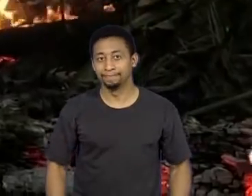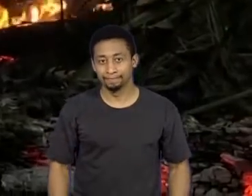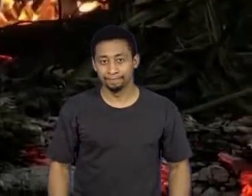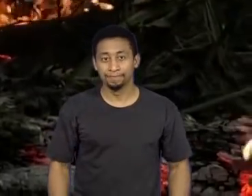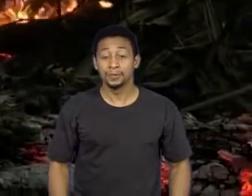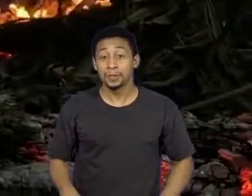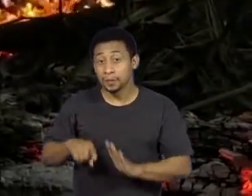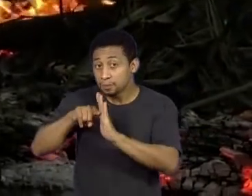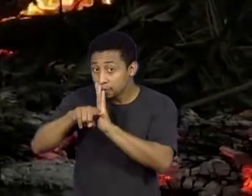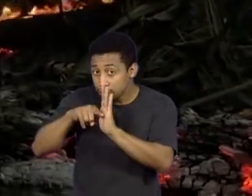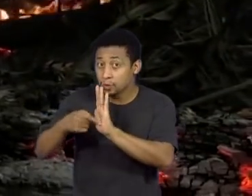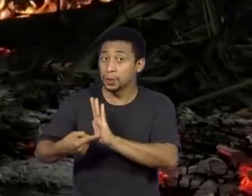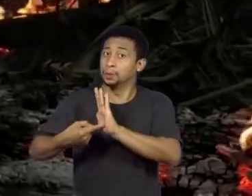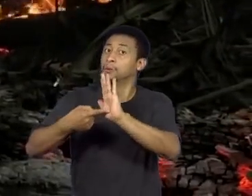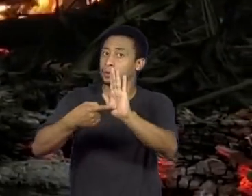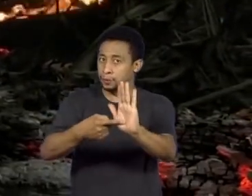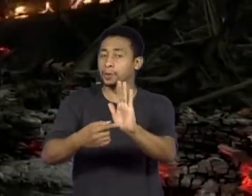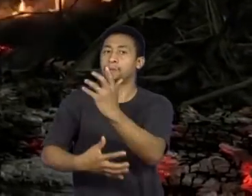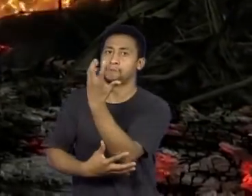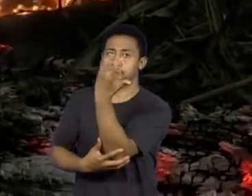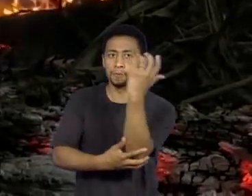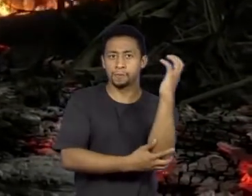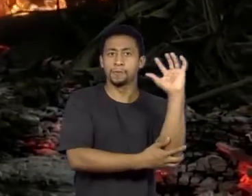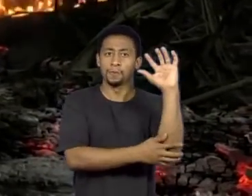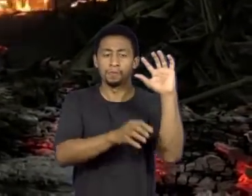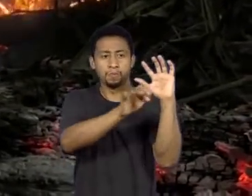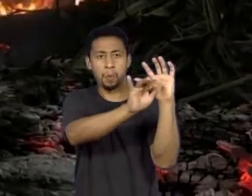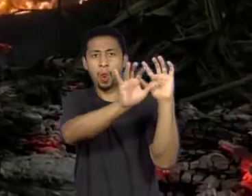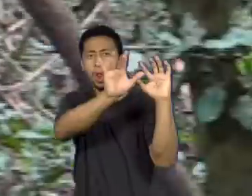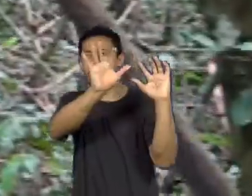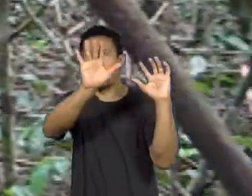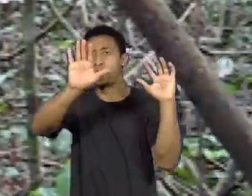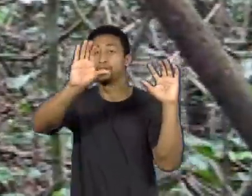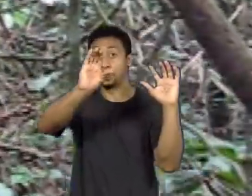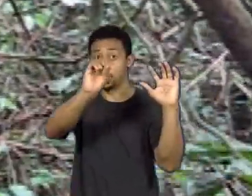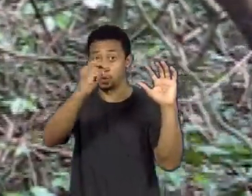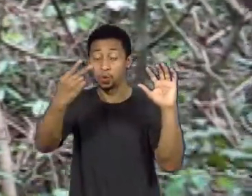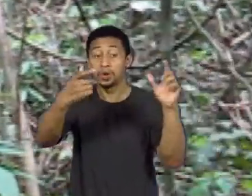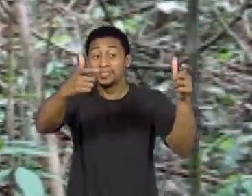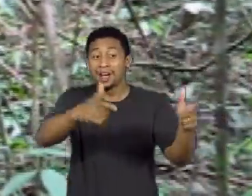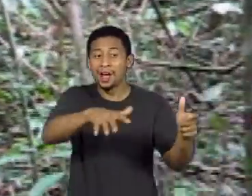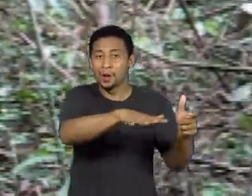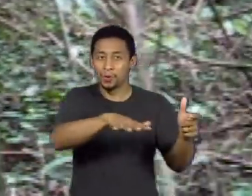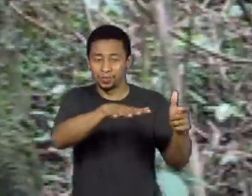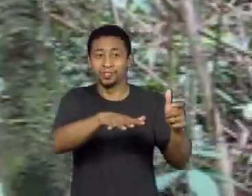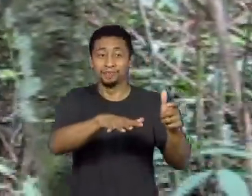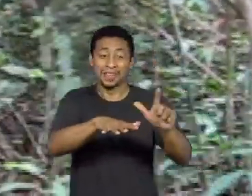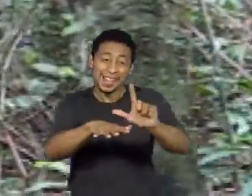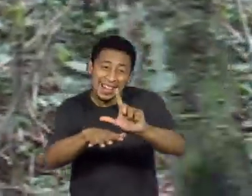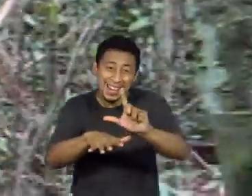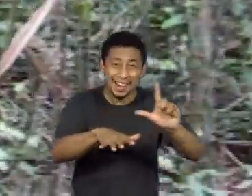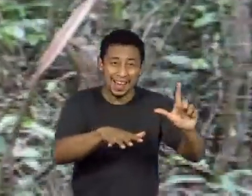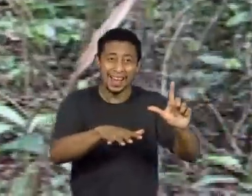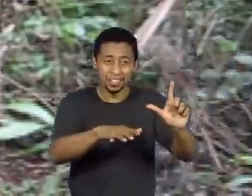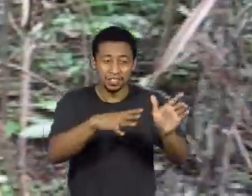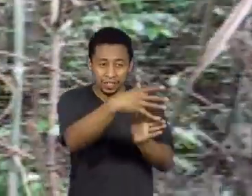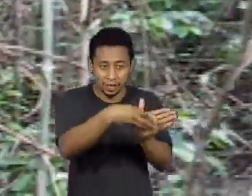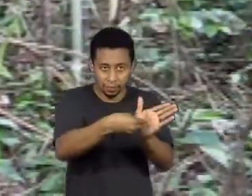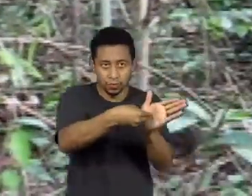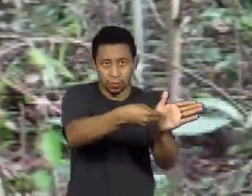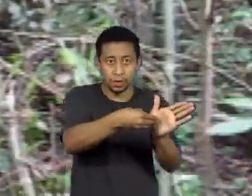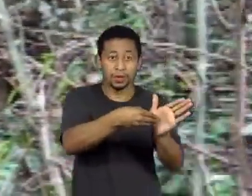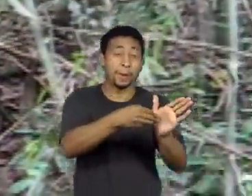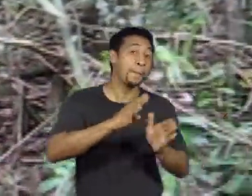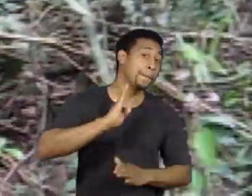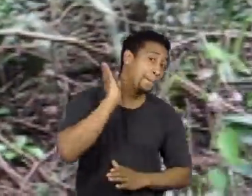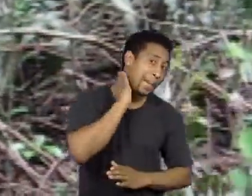Os pesquisadores confirmaram que a maior emissão de carbono está concentrada no lado leste da Amazônia, nos estados